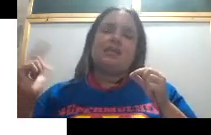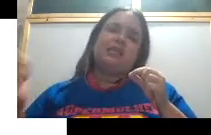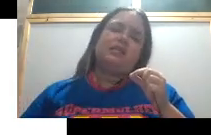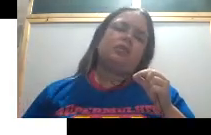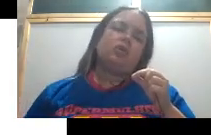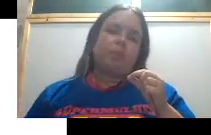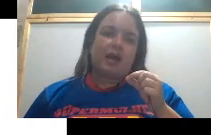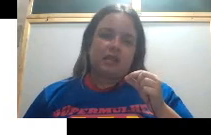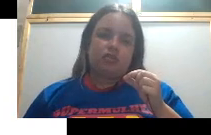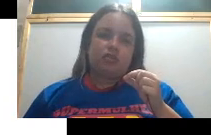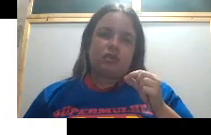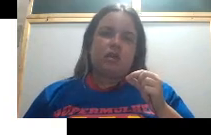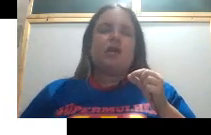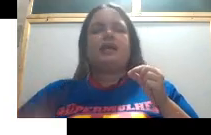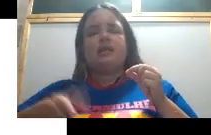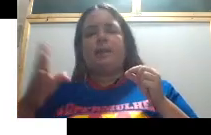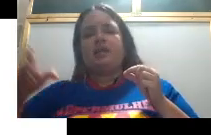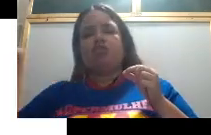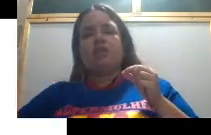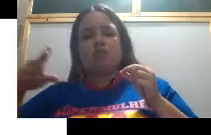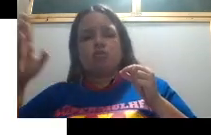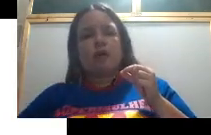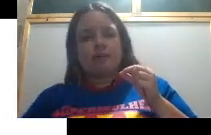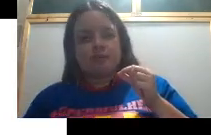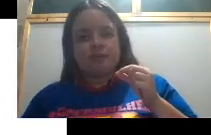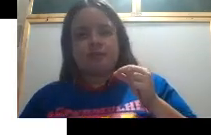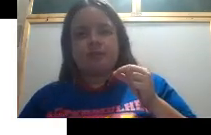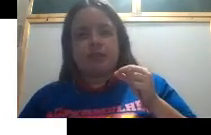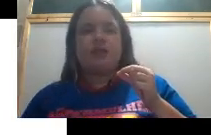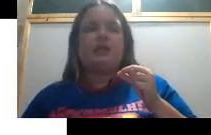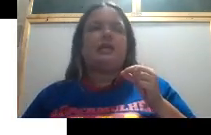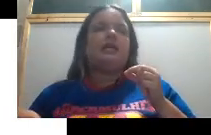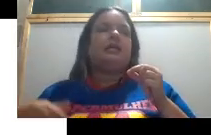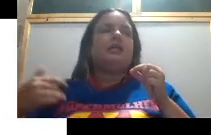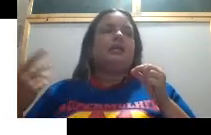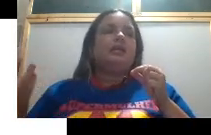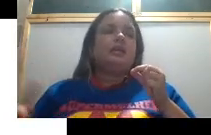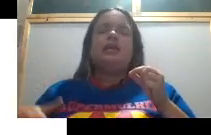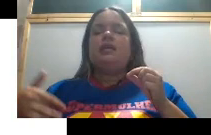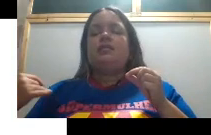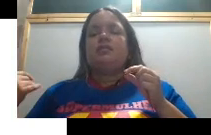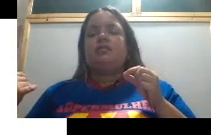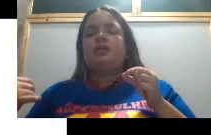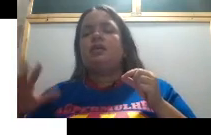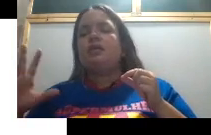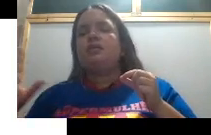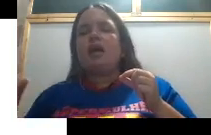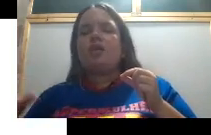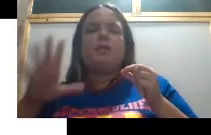representa o nosso país cada país tem a sua né e